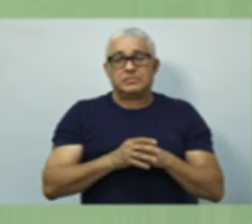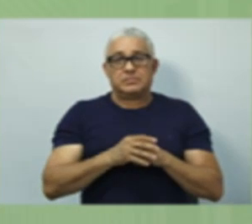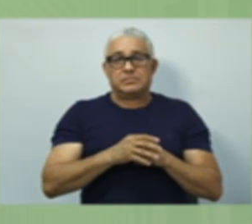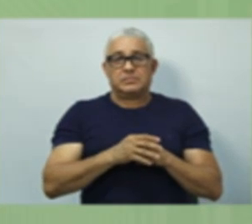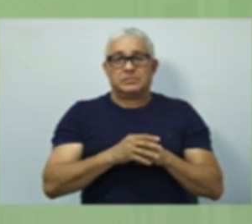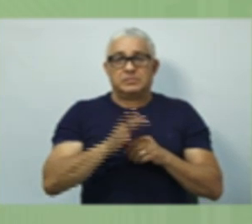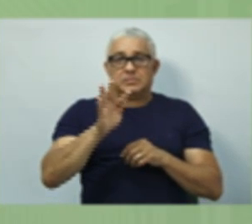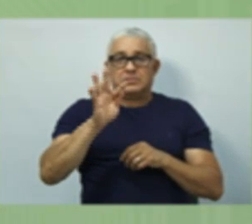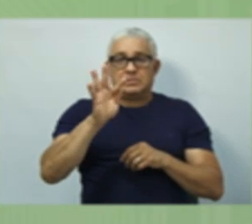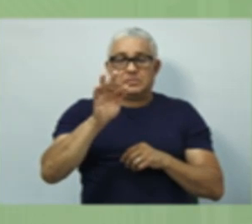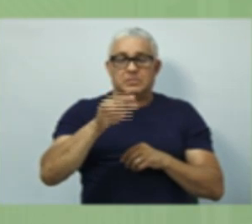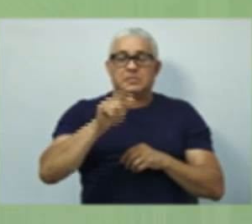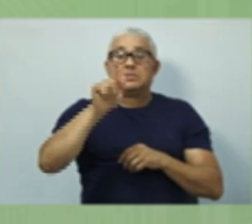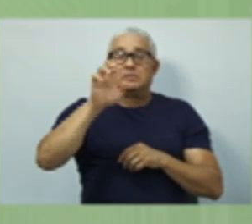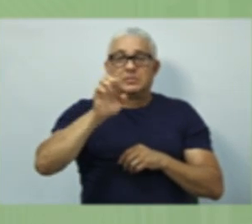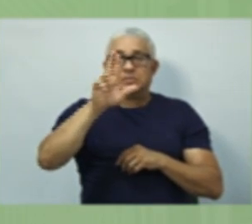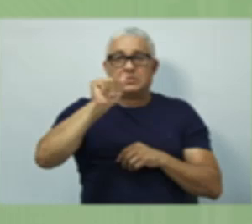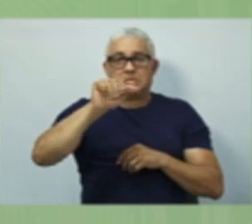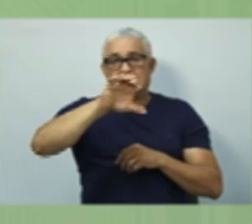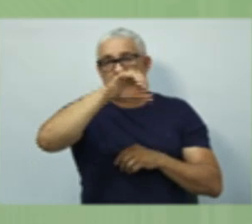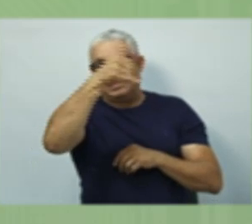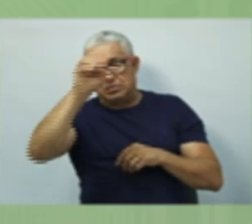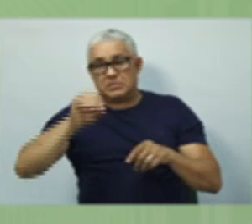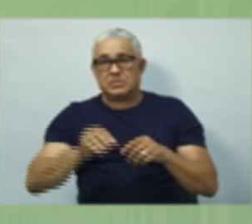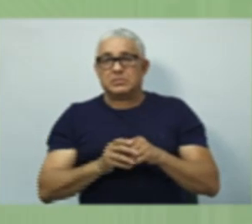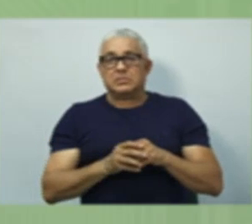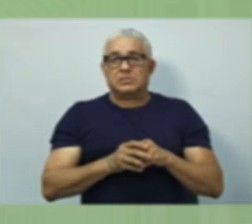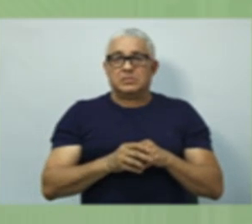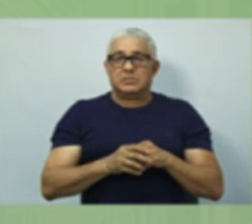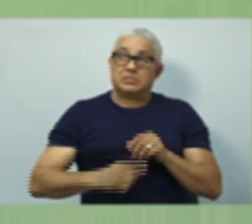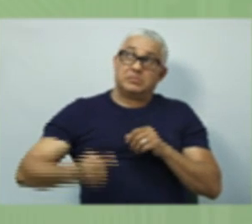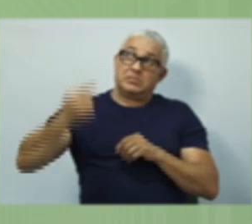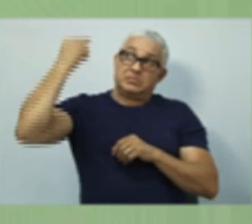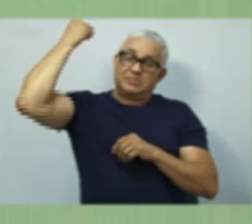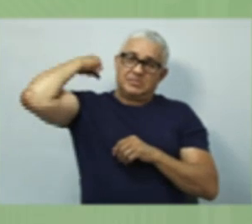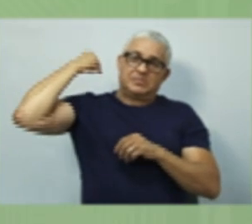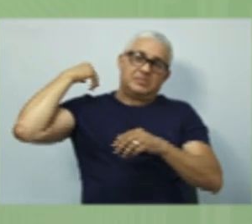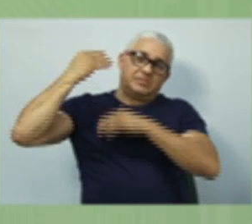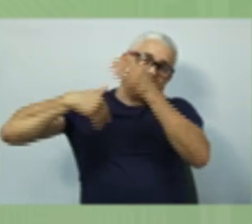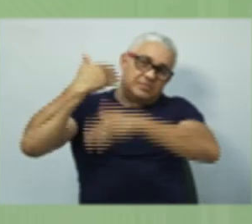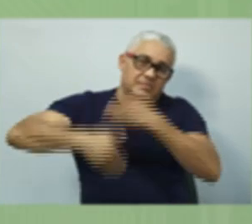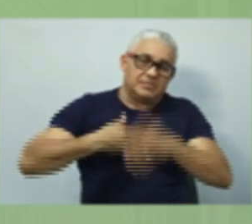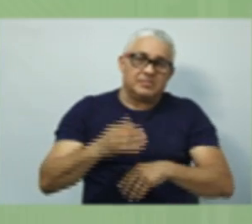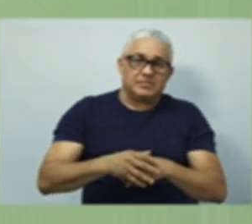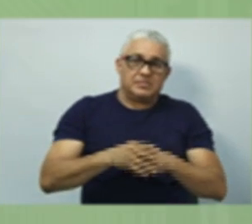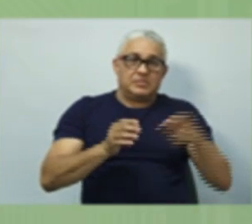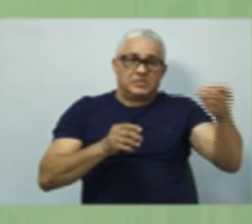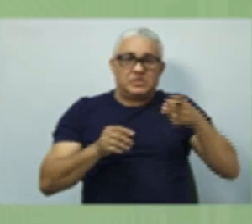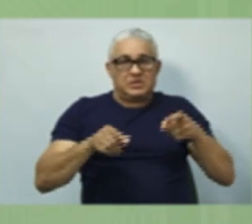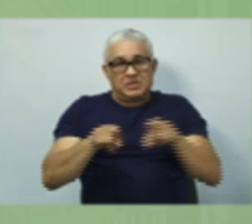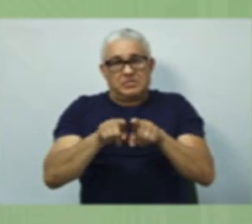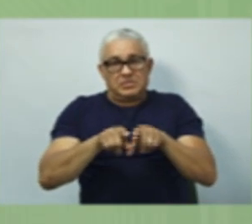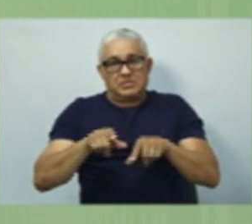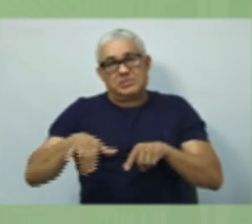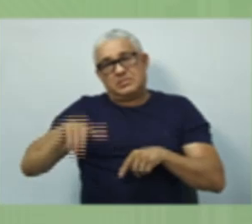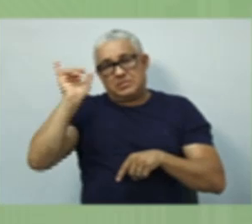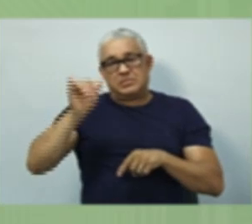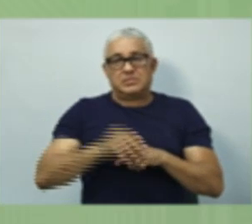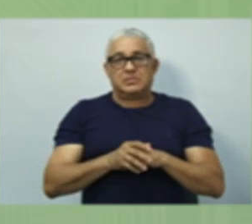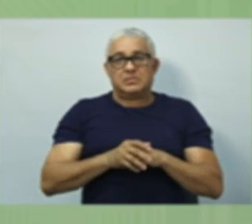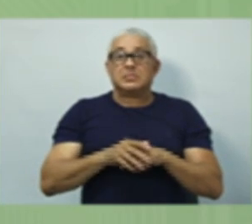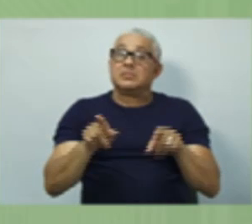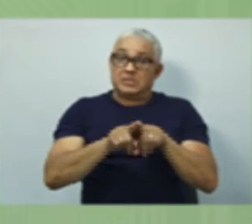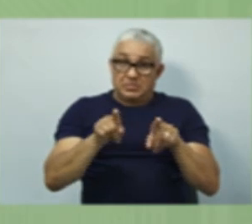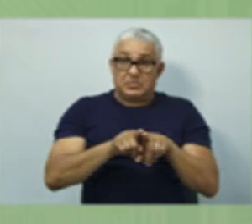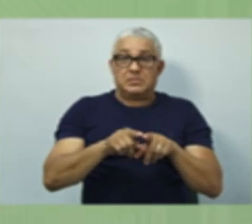que engloba desde dos baby boomers, a geração X, a geração Y e também a geração Z, que é